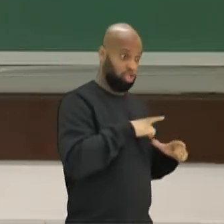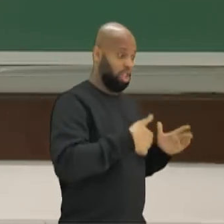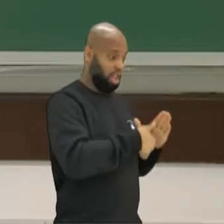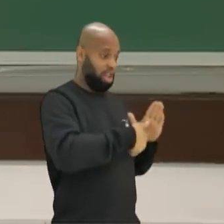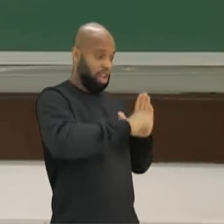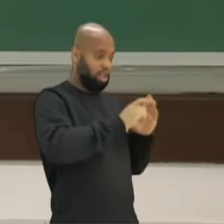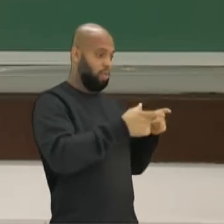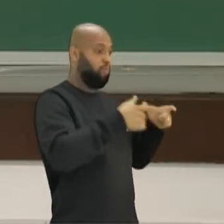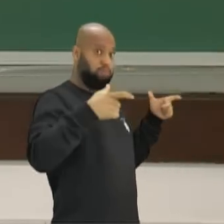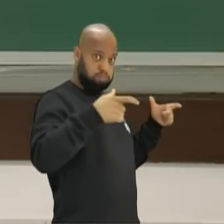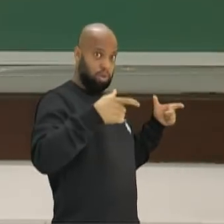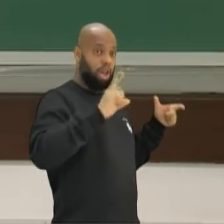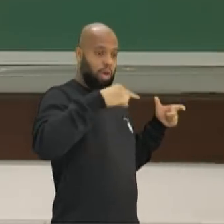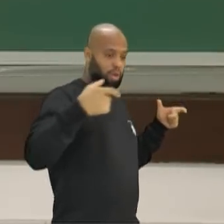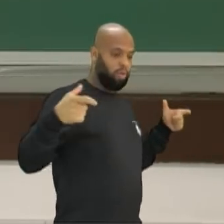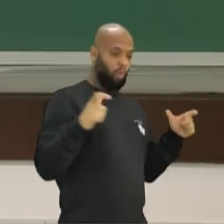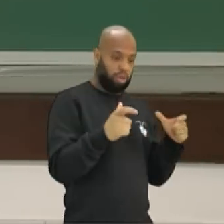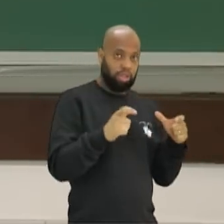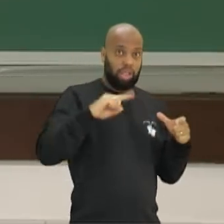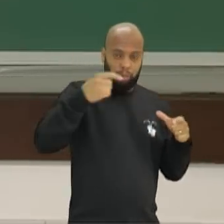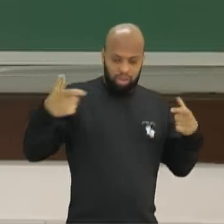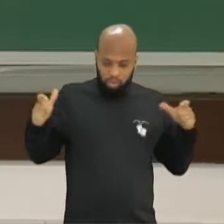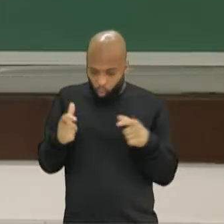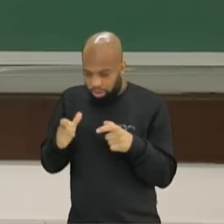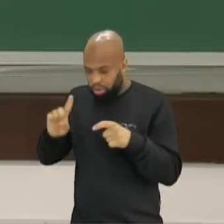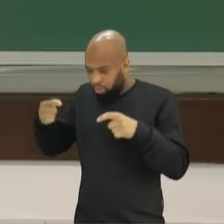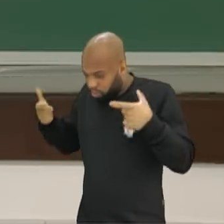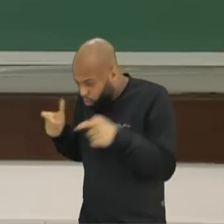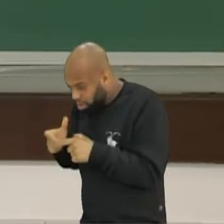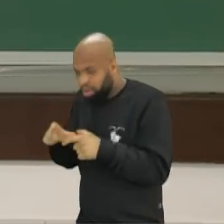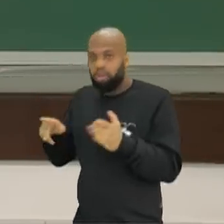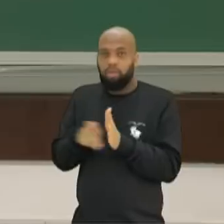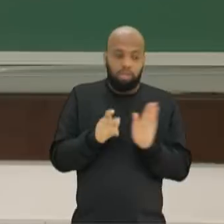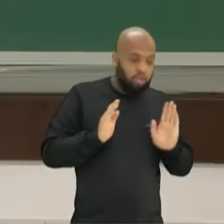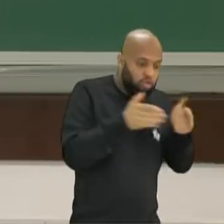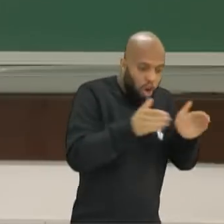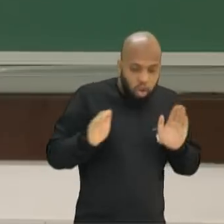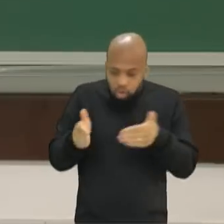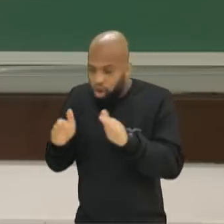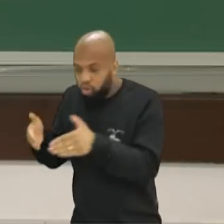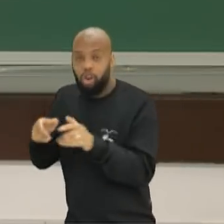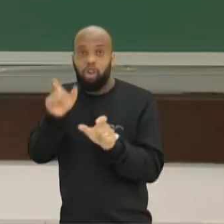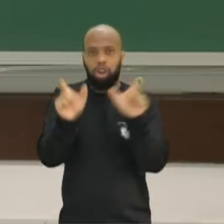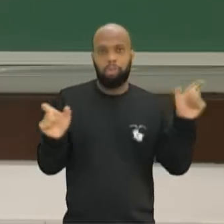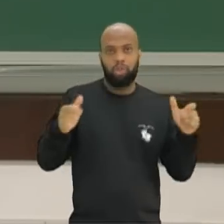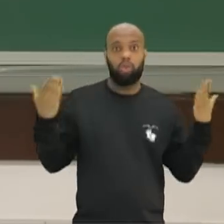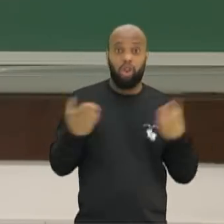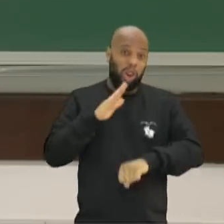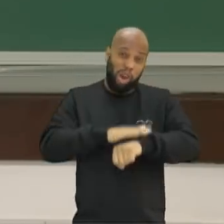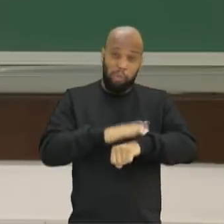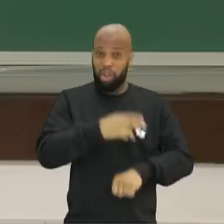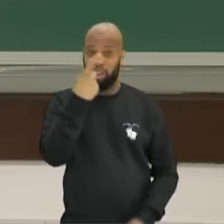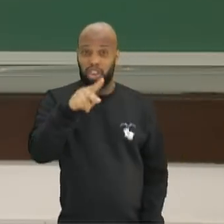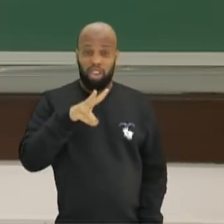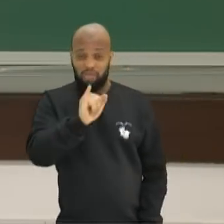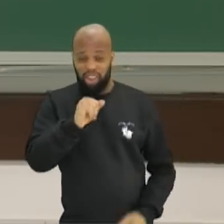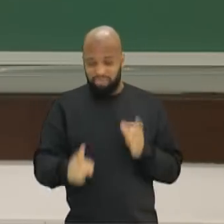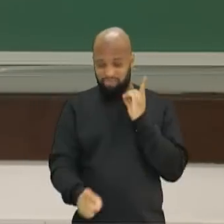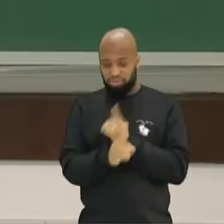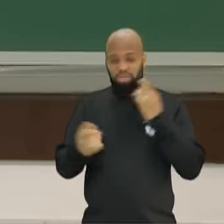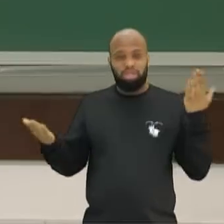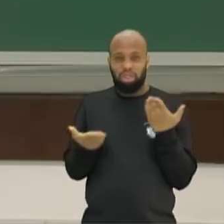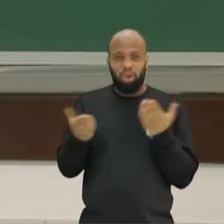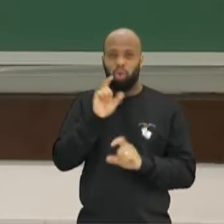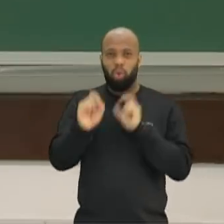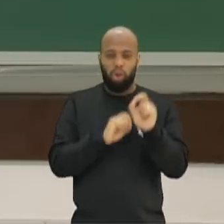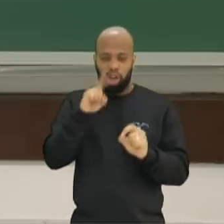o quê? Que ele começou o texto de uma forma maior, ele foi diminuindo esse texto, ele foi restringindo este público-alvo, e